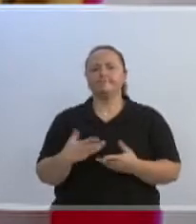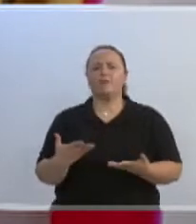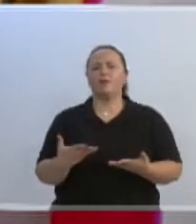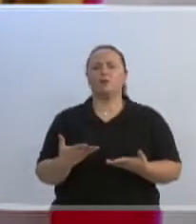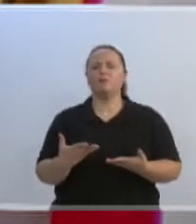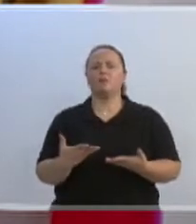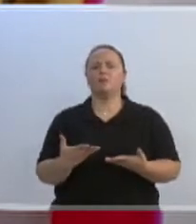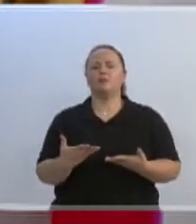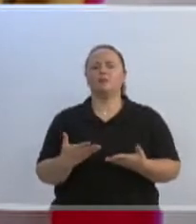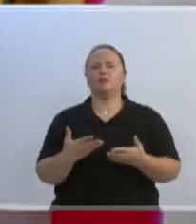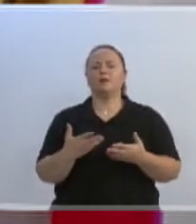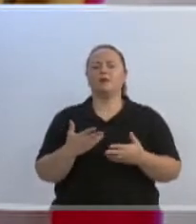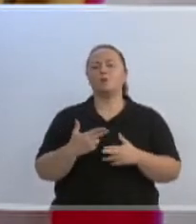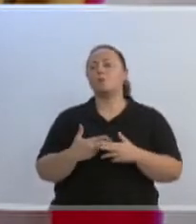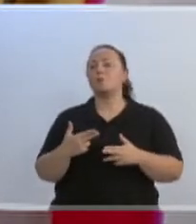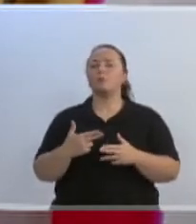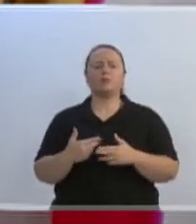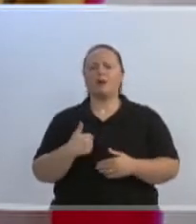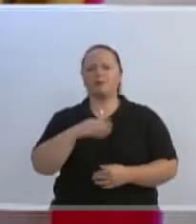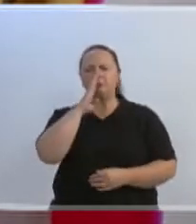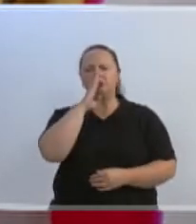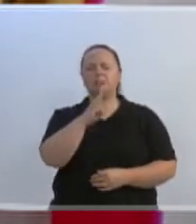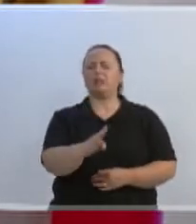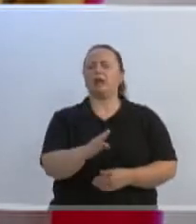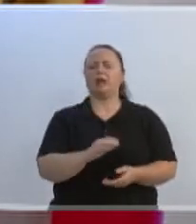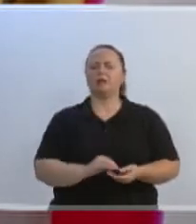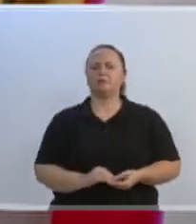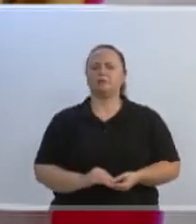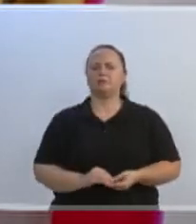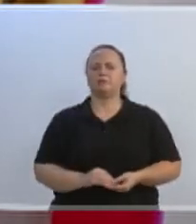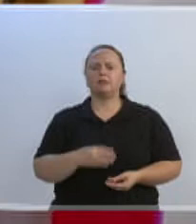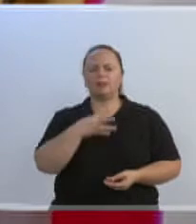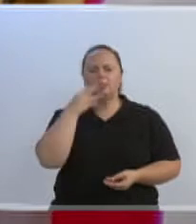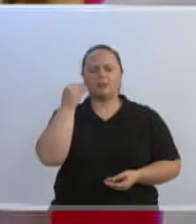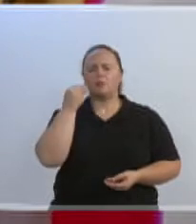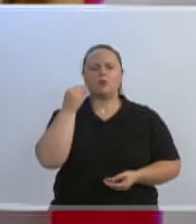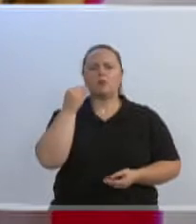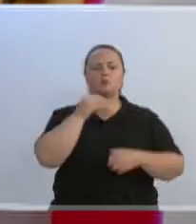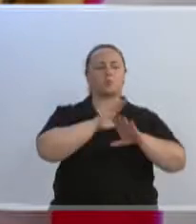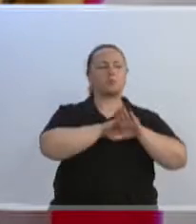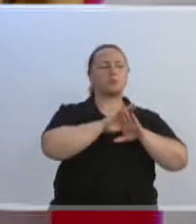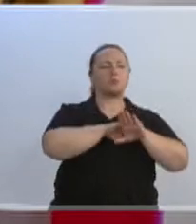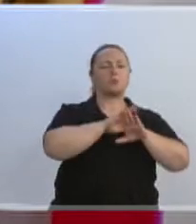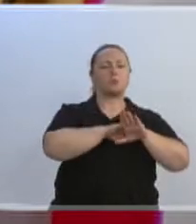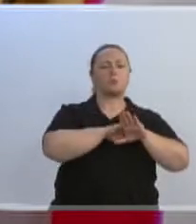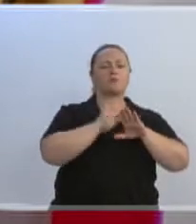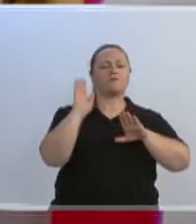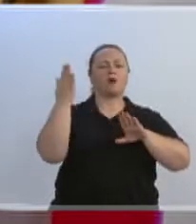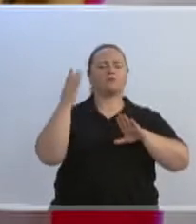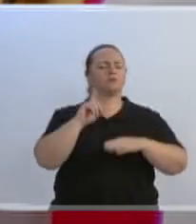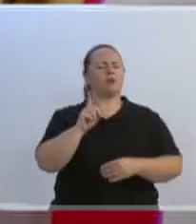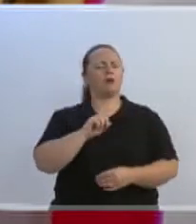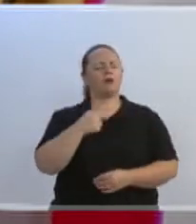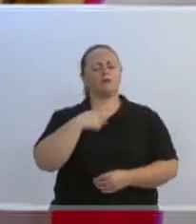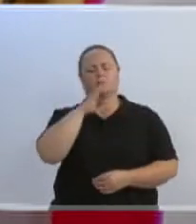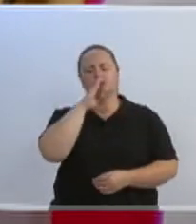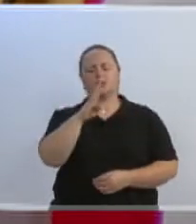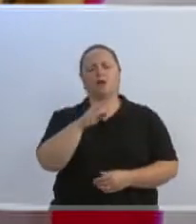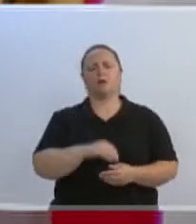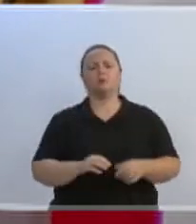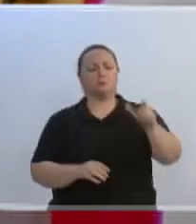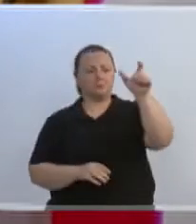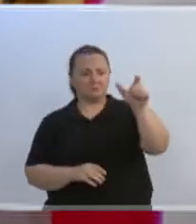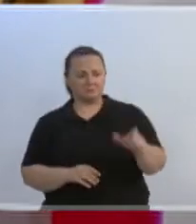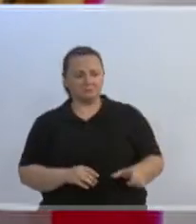recado. Eu sou muito direto. Eu não gosto de falar por trás, pelas costas. Eu sou muito direto. Admiro Vossa